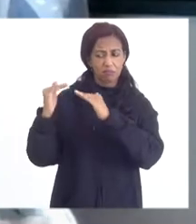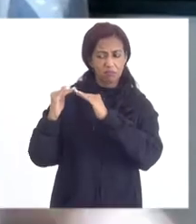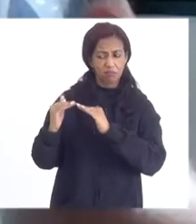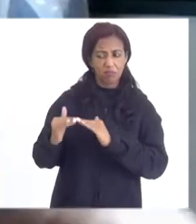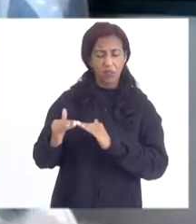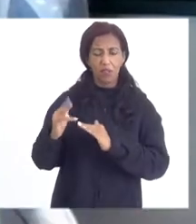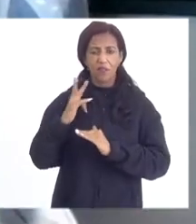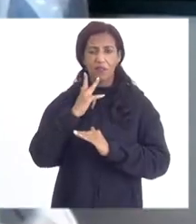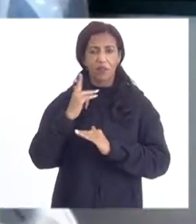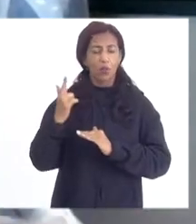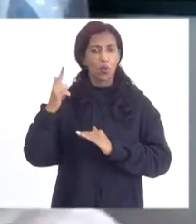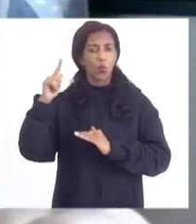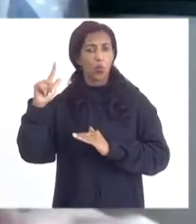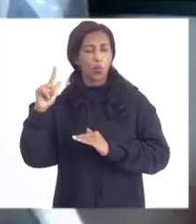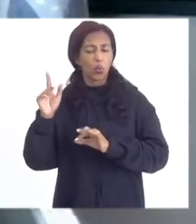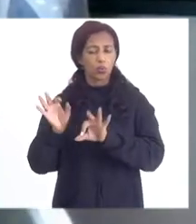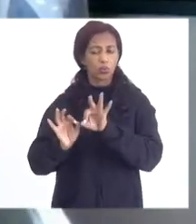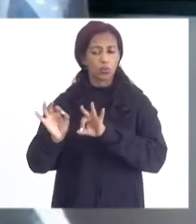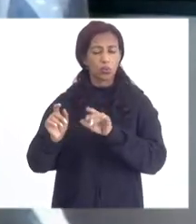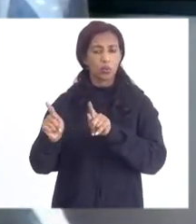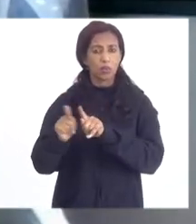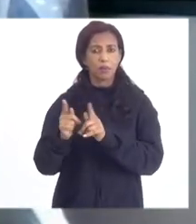outro projeto também está errado.